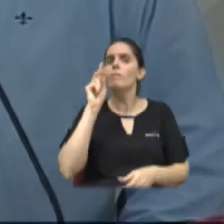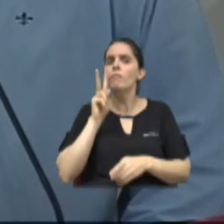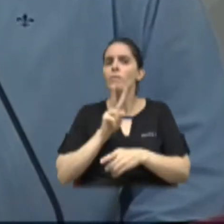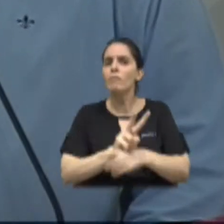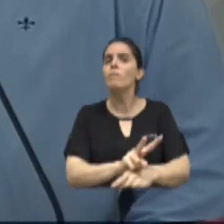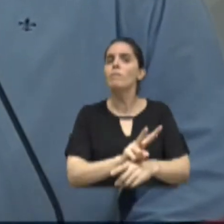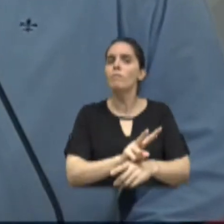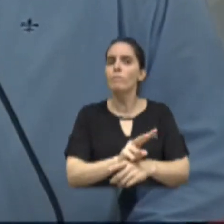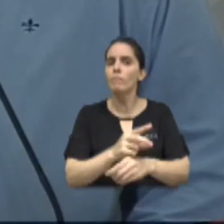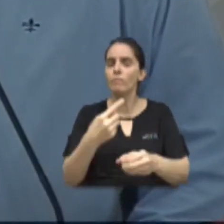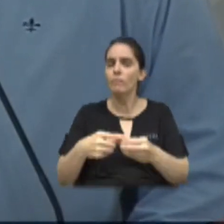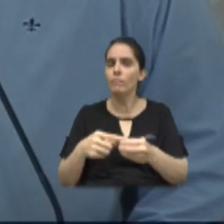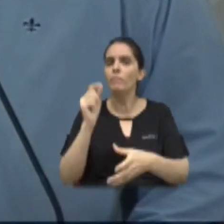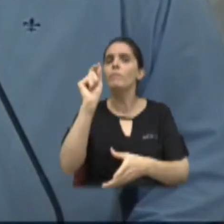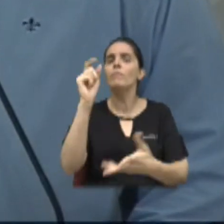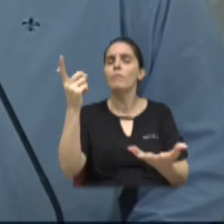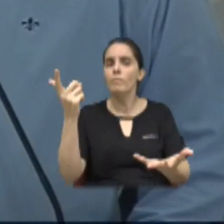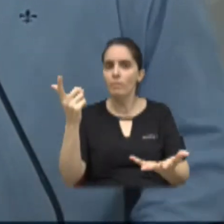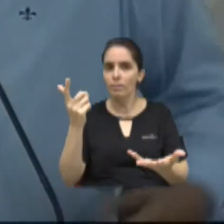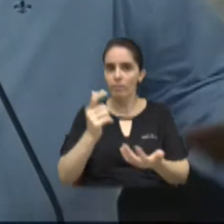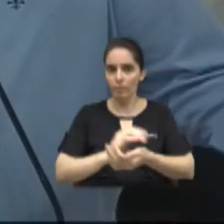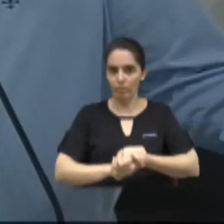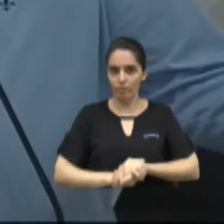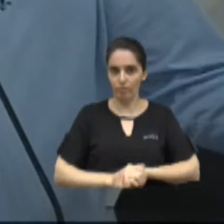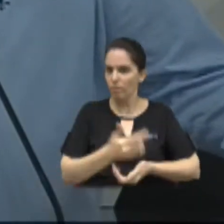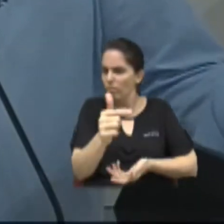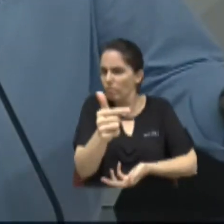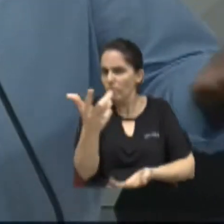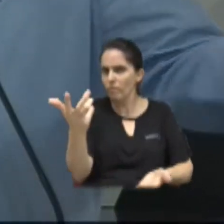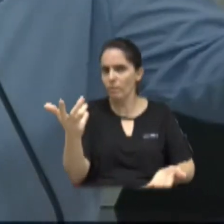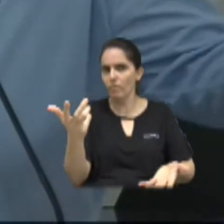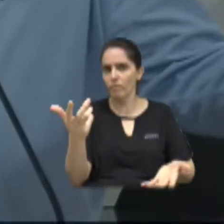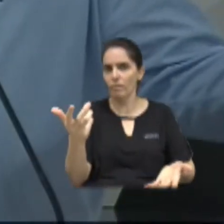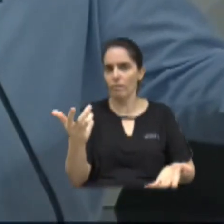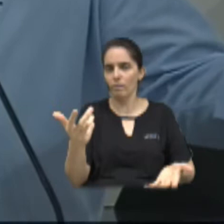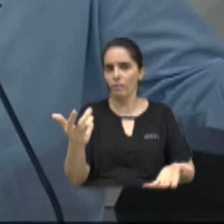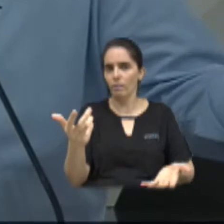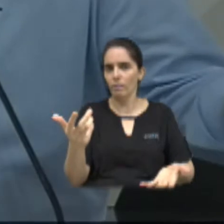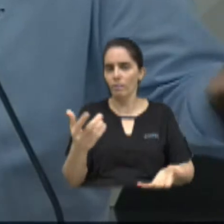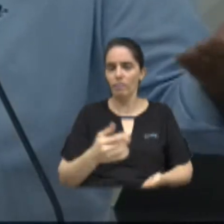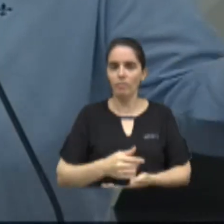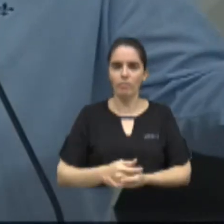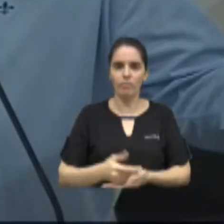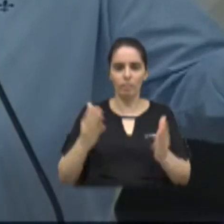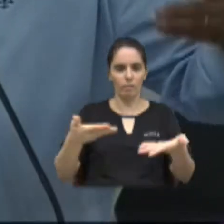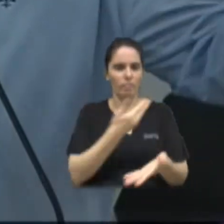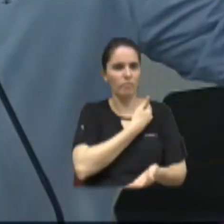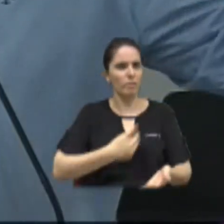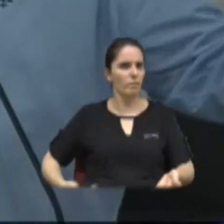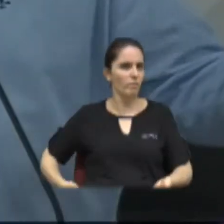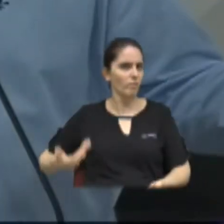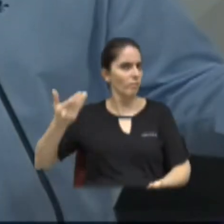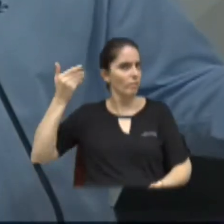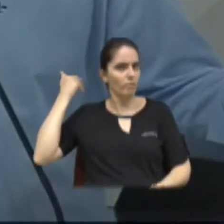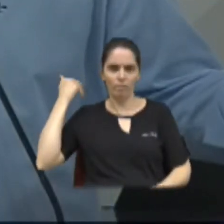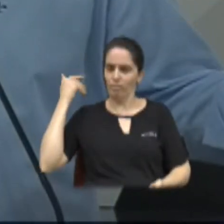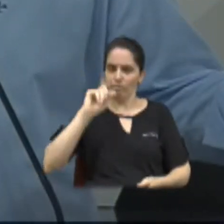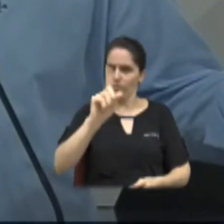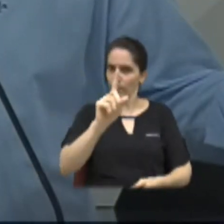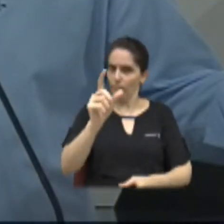dessa cidade? Não está tendo. E outra, não adianta agora querer colocar no governo anterior, porque agora já passou um